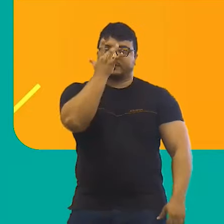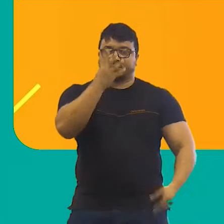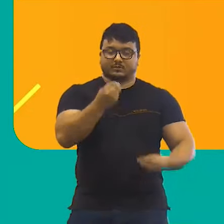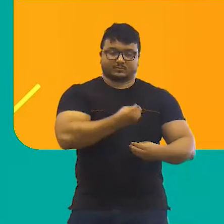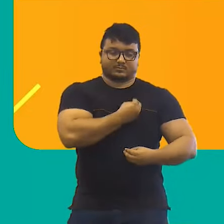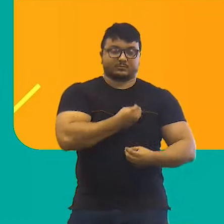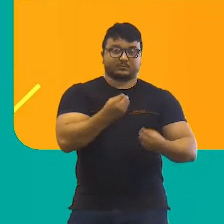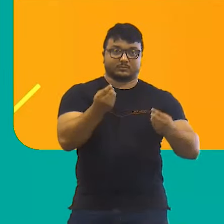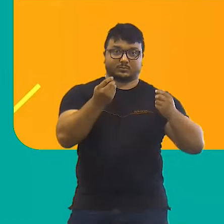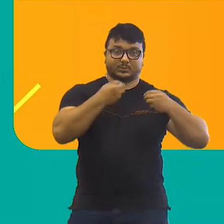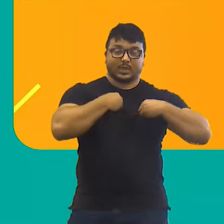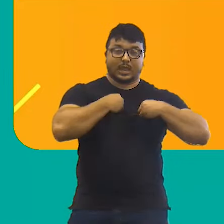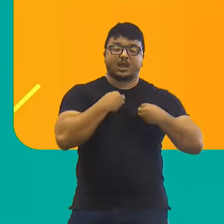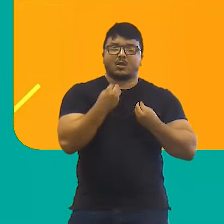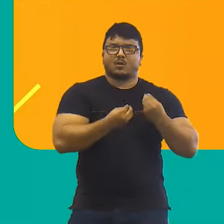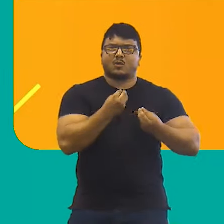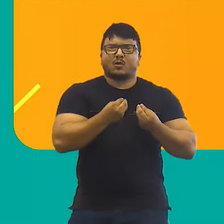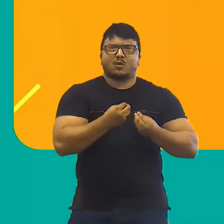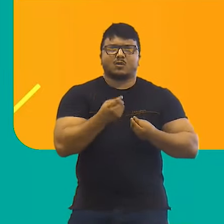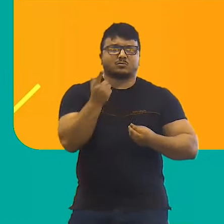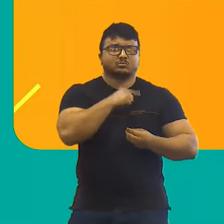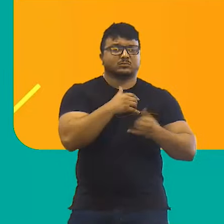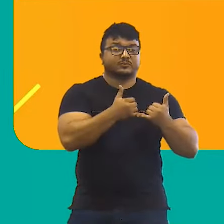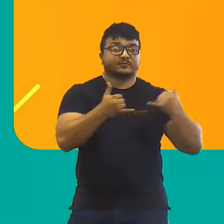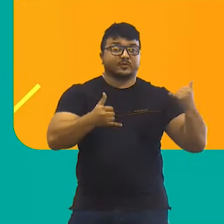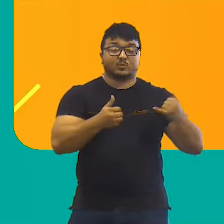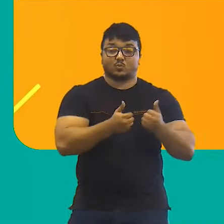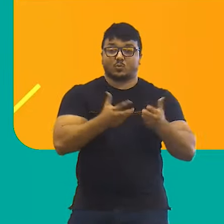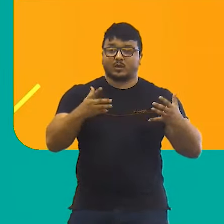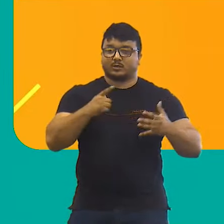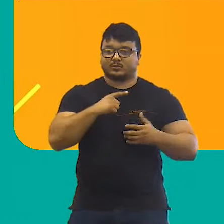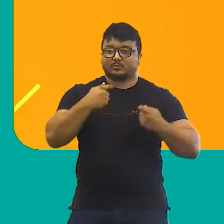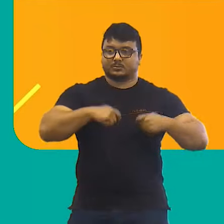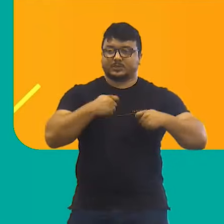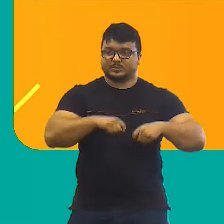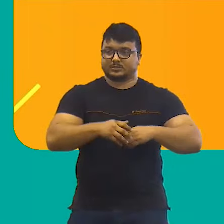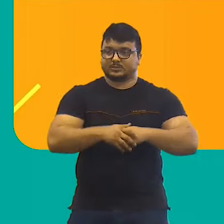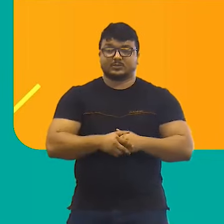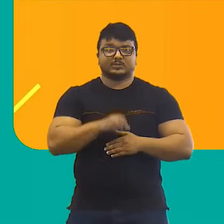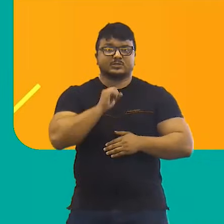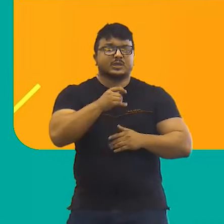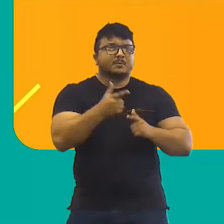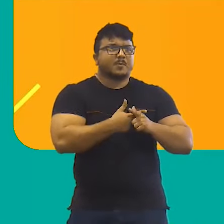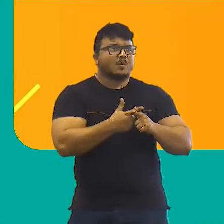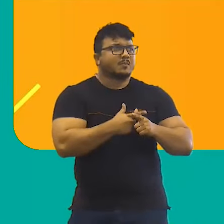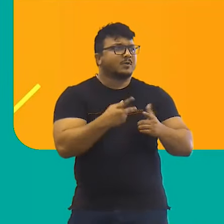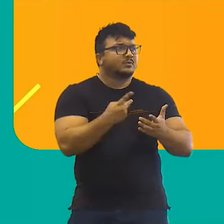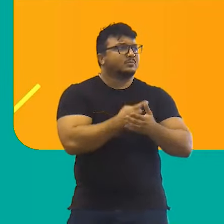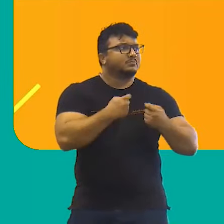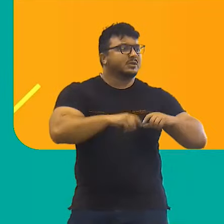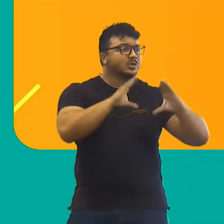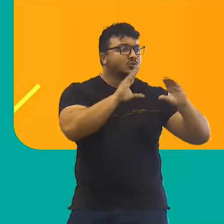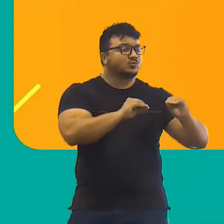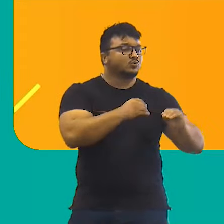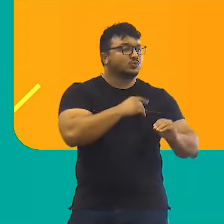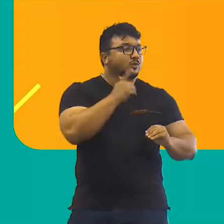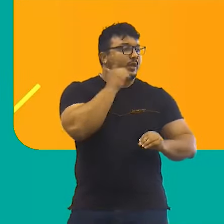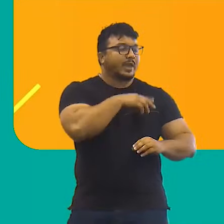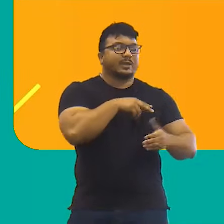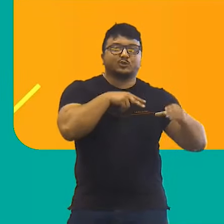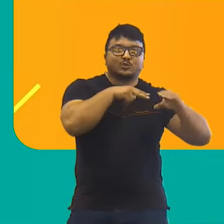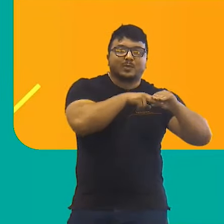única desvantagem é a quantidade de fios com que se tem que lidar. Se houver problema, você precisa desligar uma tomada,